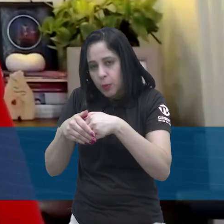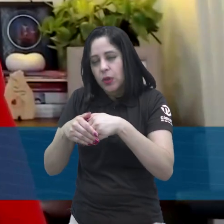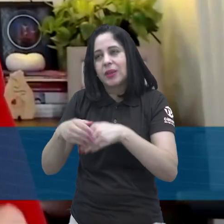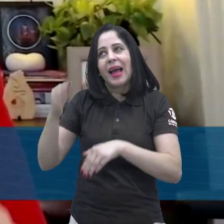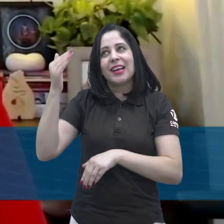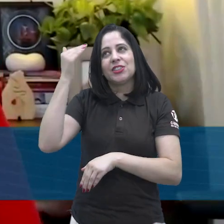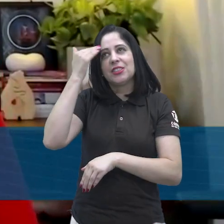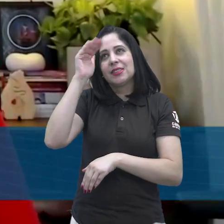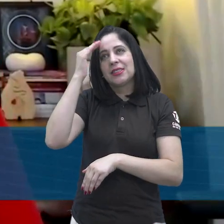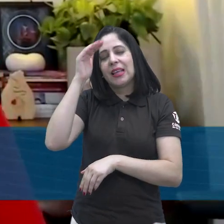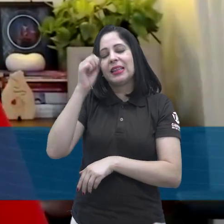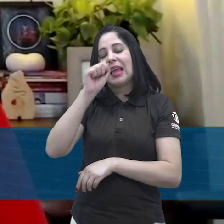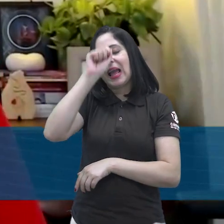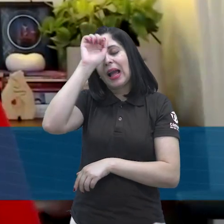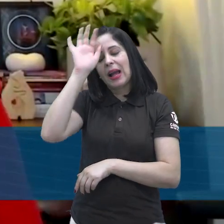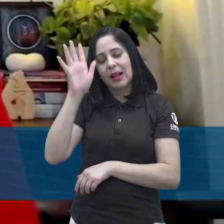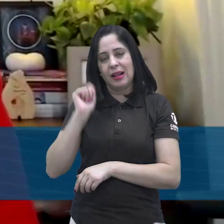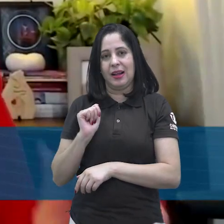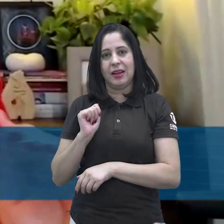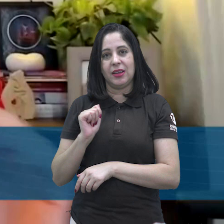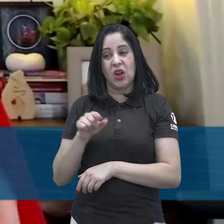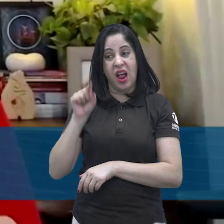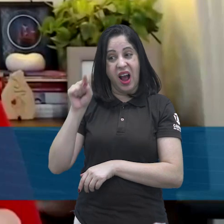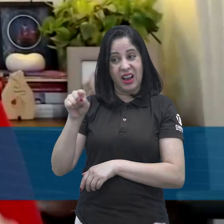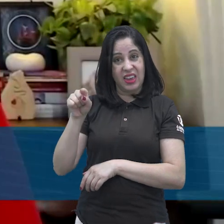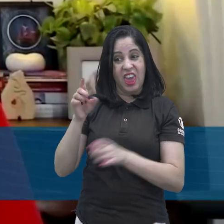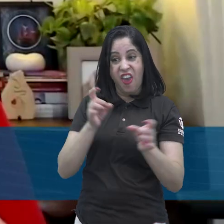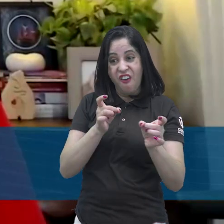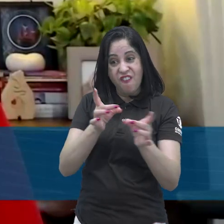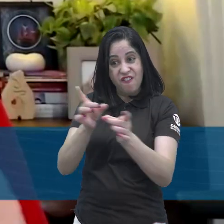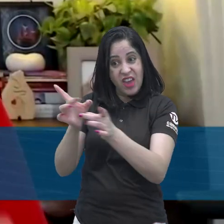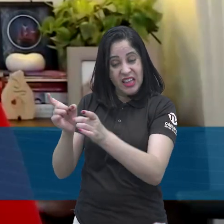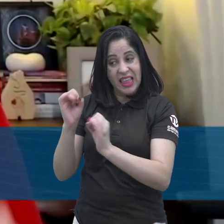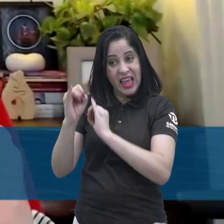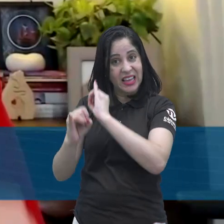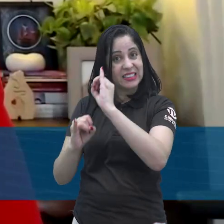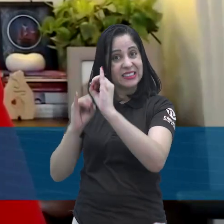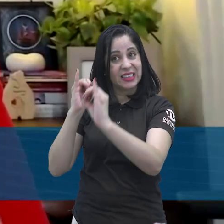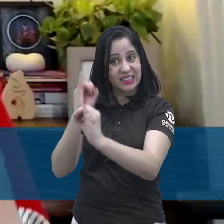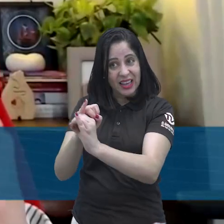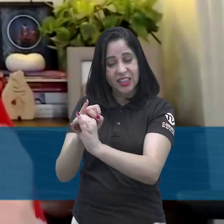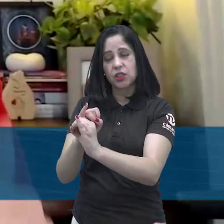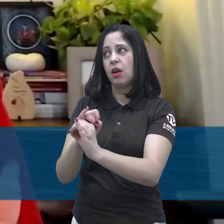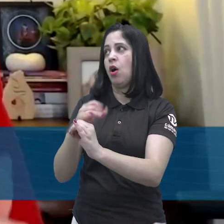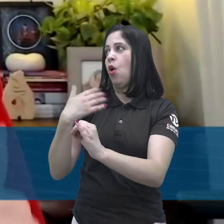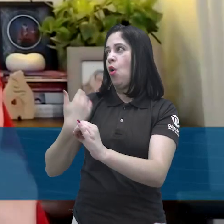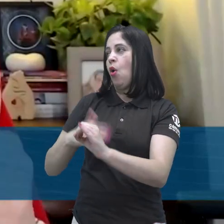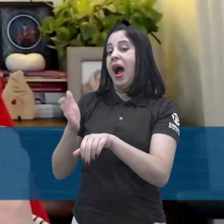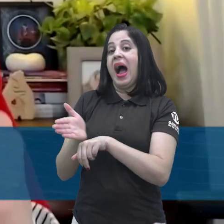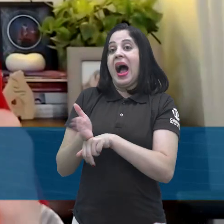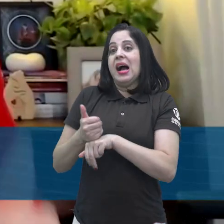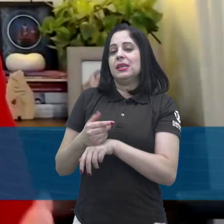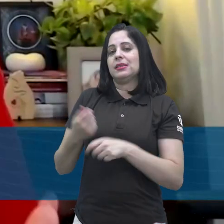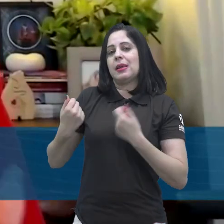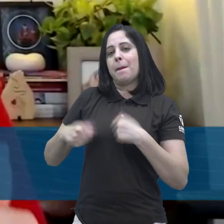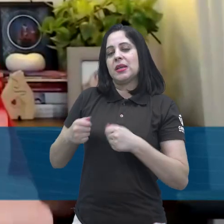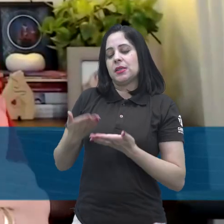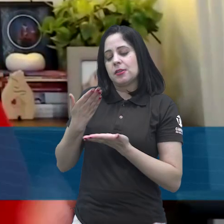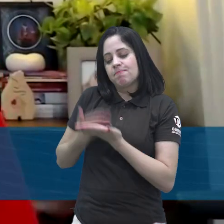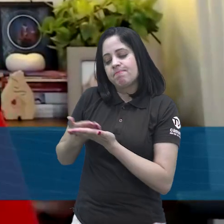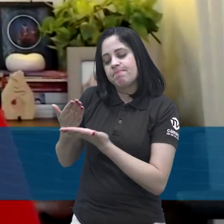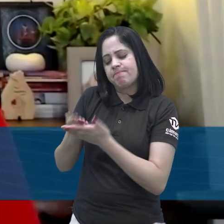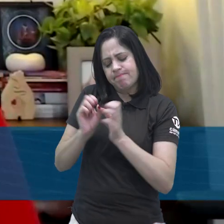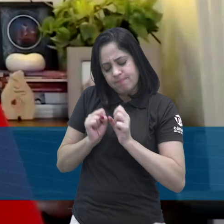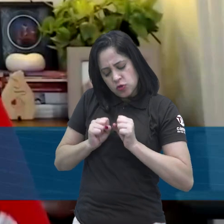humildade para entender que o mercado online, você vai precisar muito mais